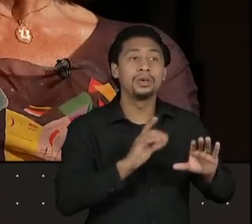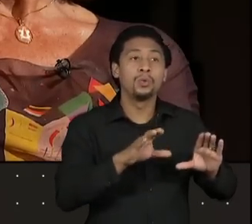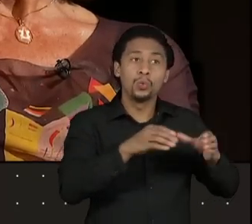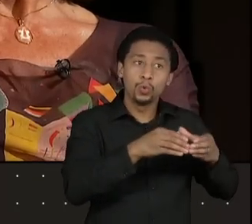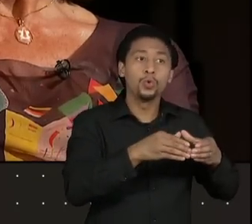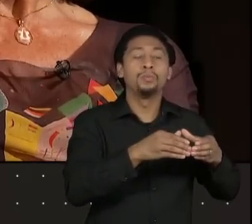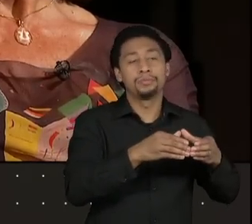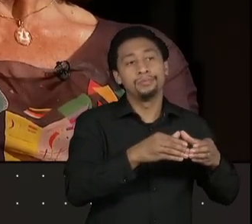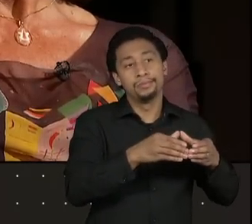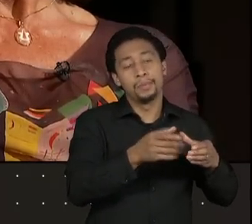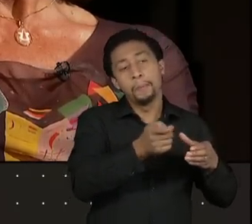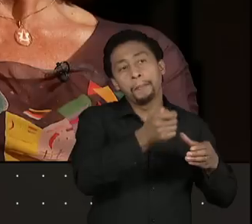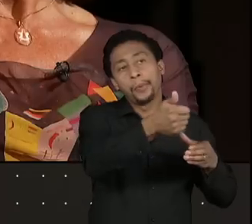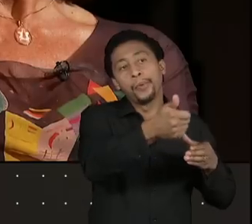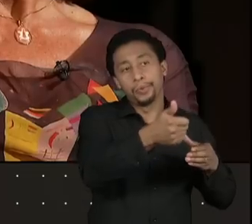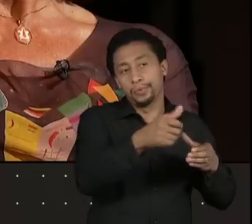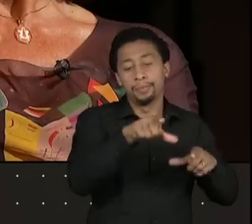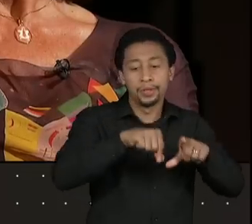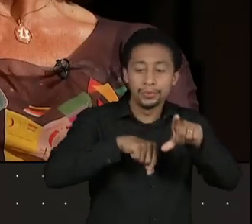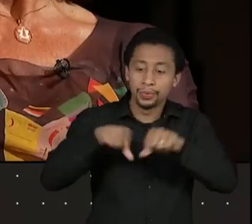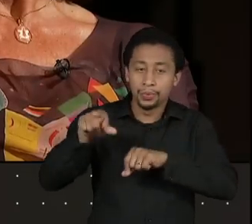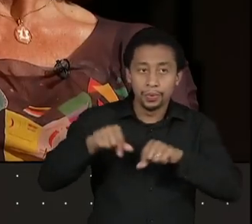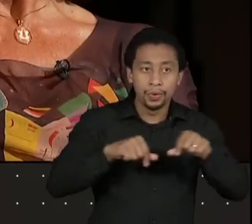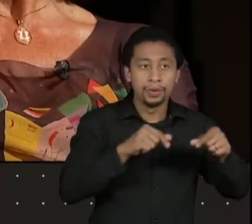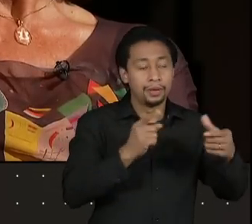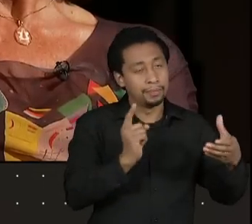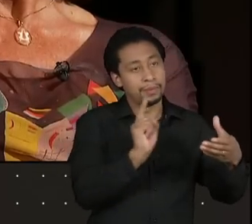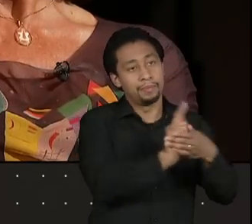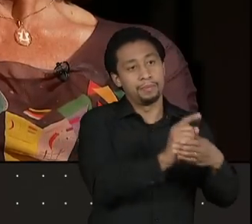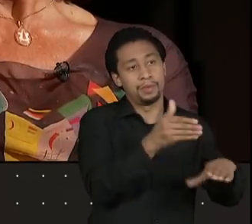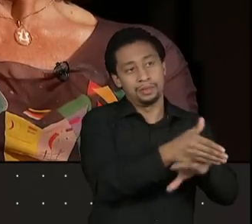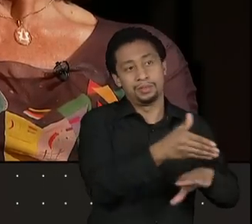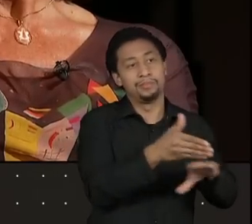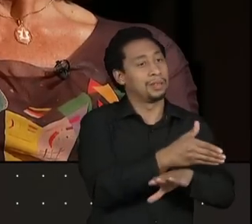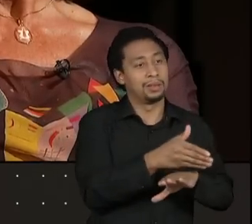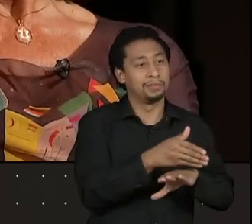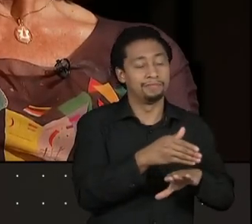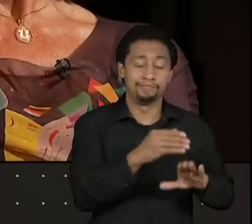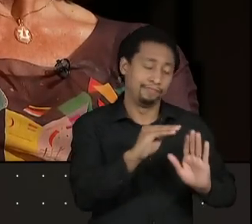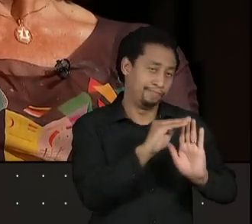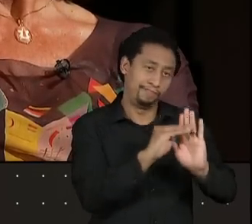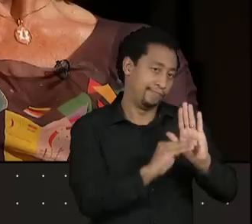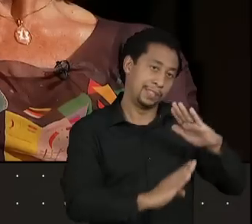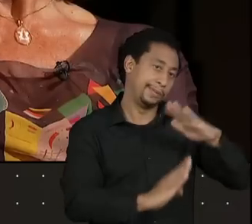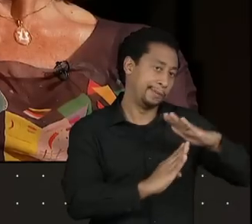as pessoas para se miscuírem no meio da população como um peixe nada na água.